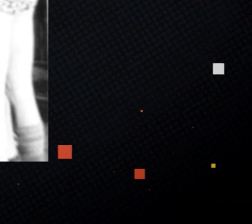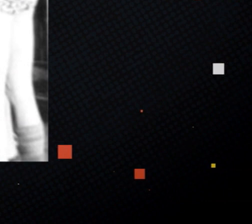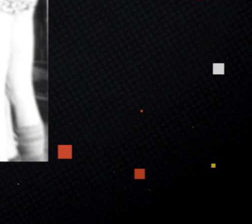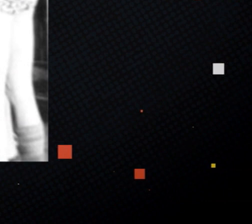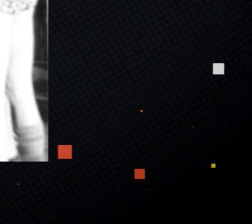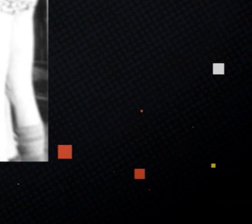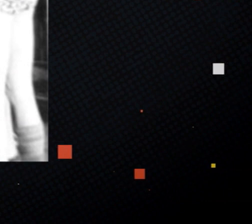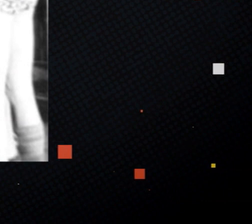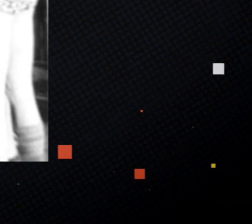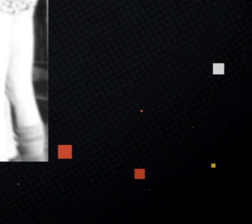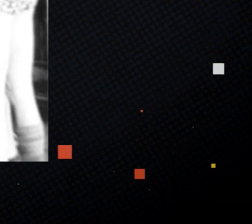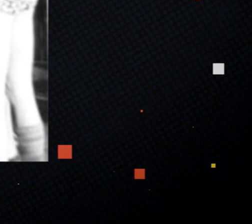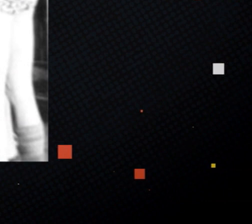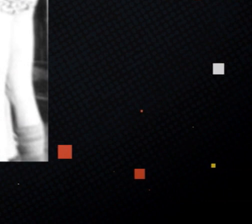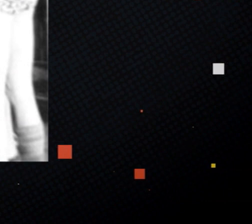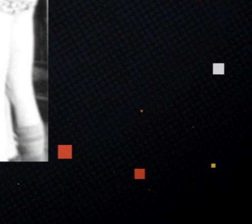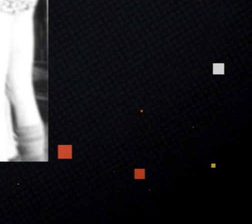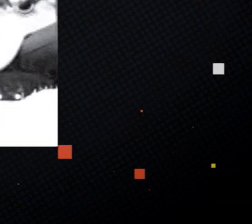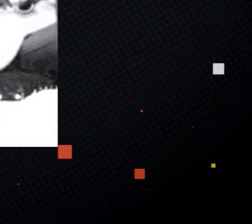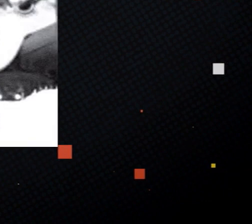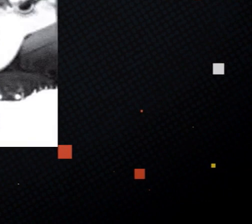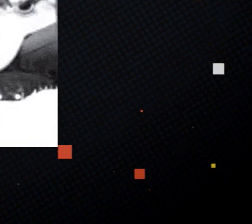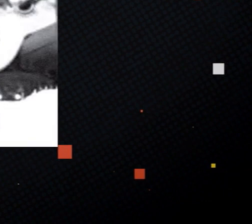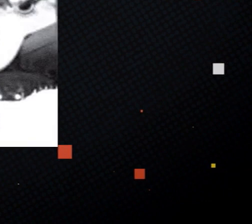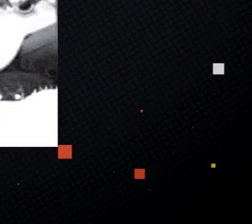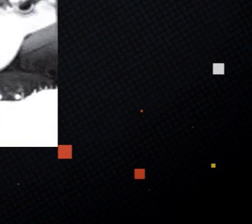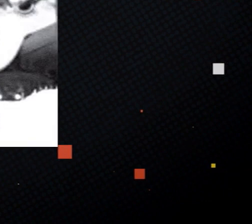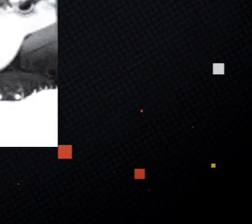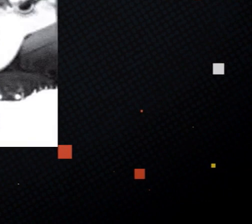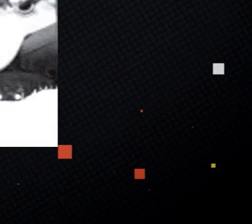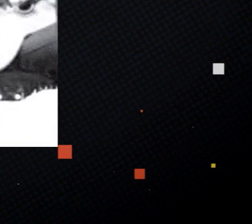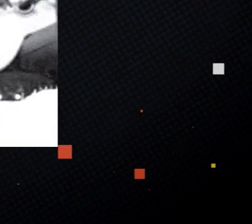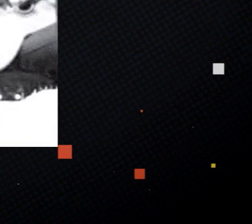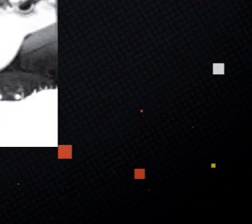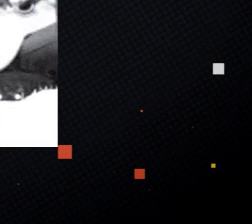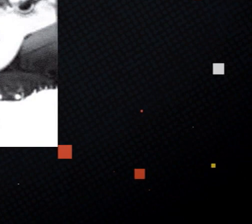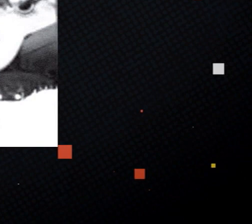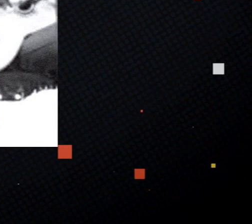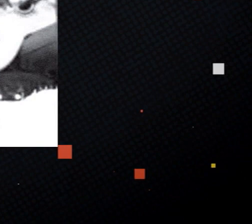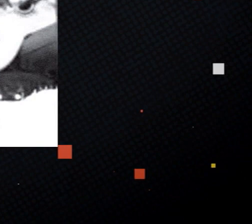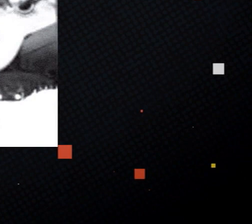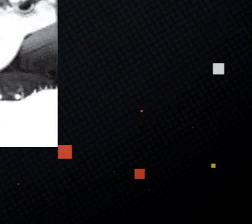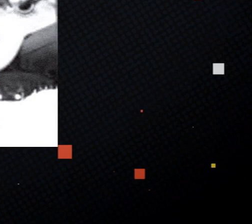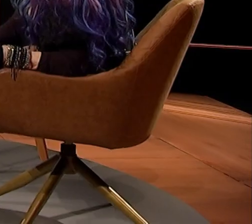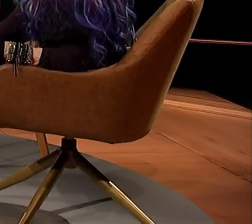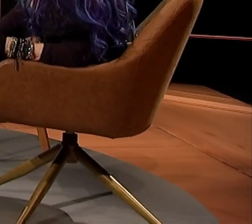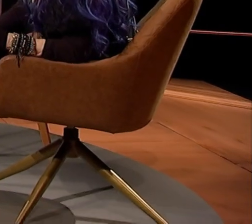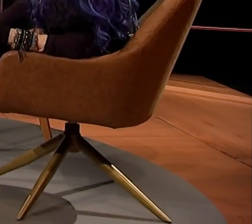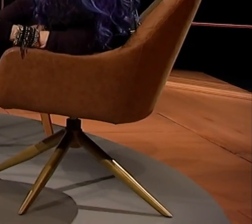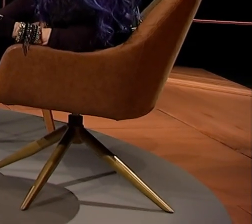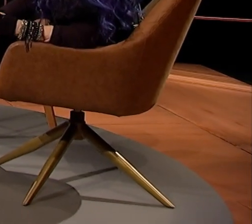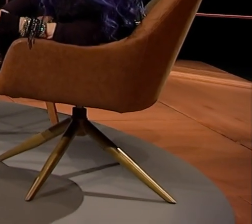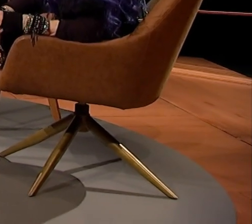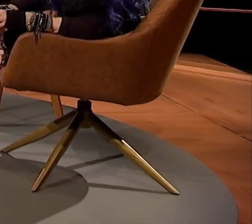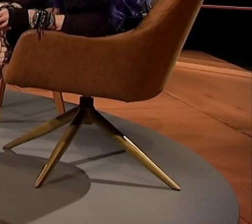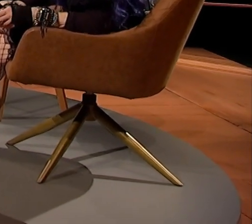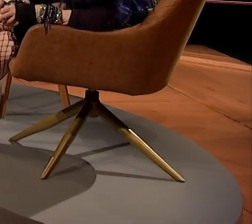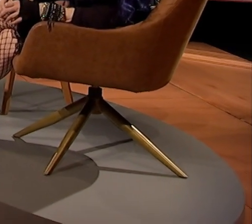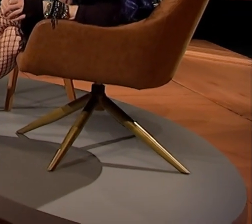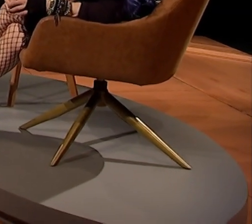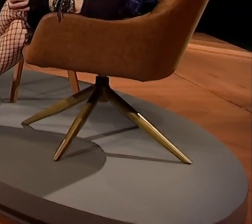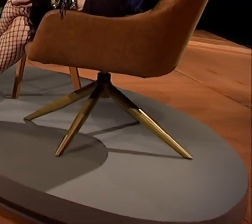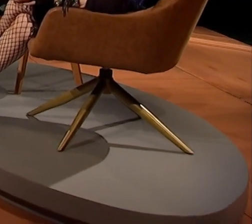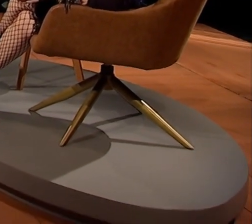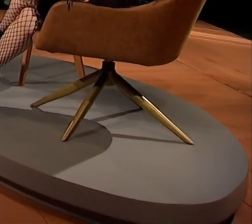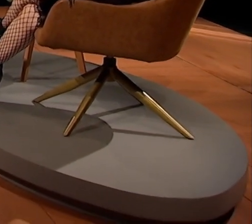padroeira para me ajudar. Salve o morro do Vintém, pendura a saia, eu quero ver.